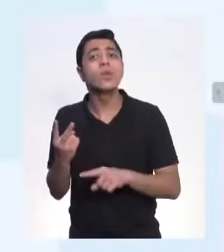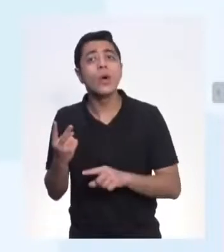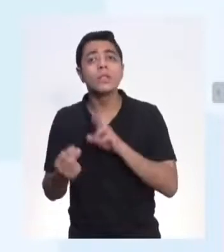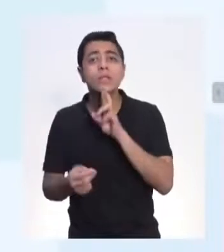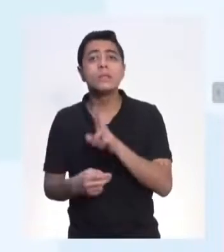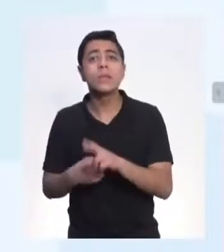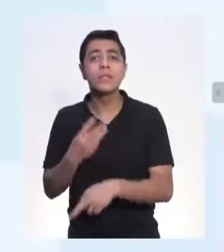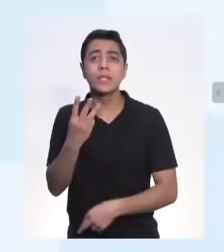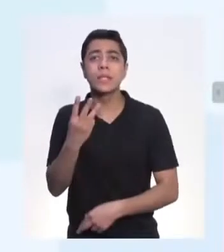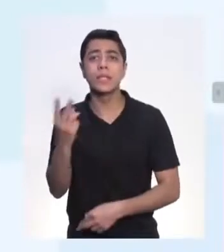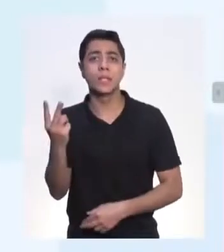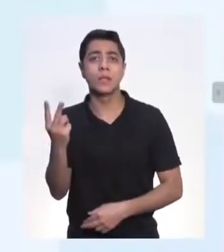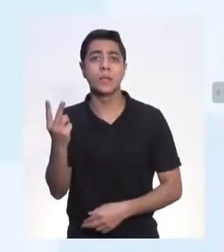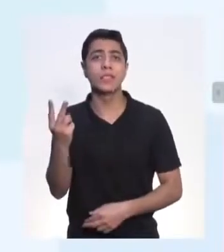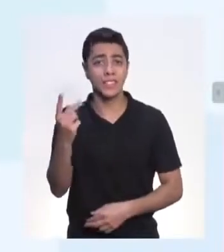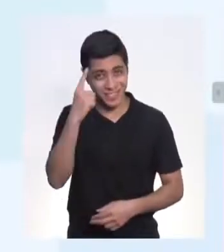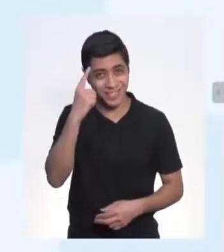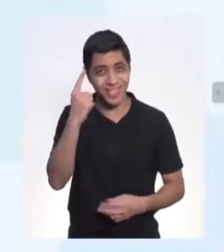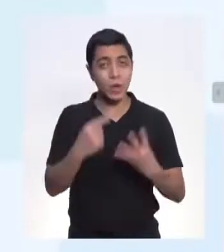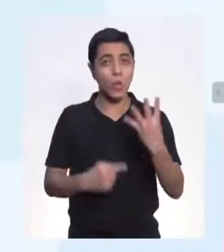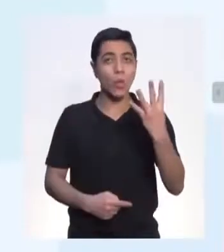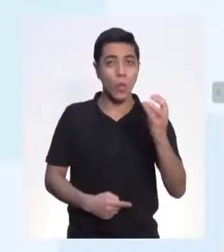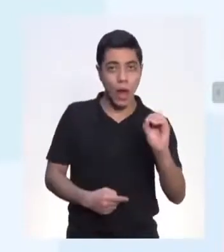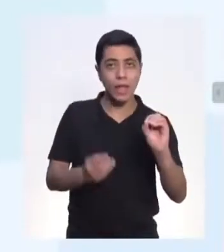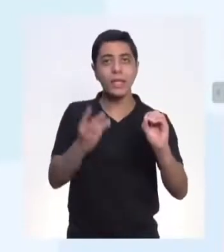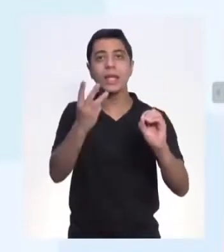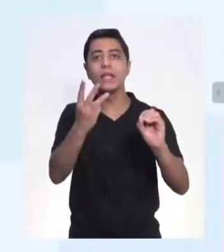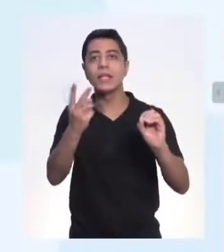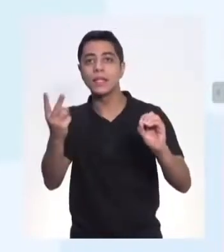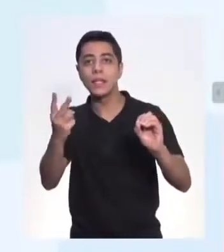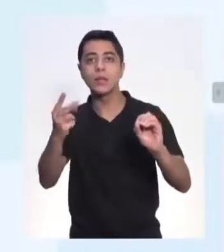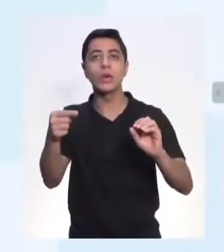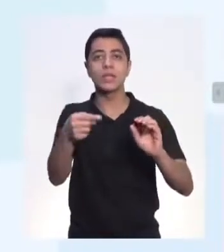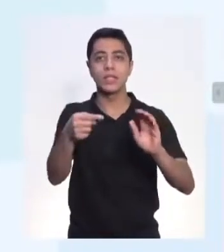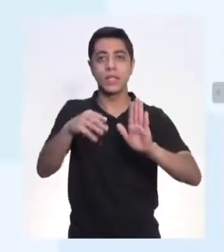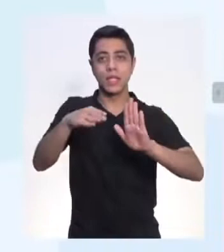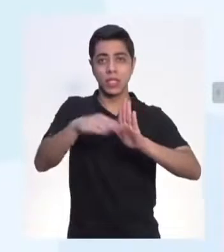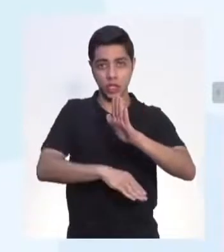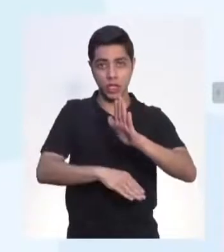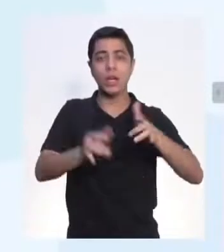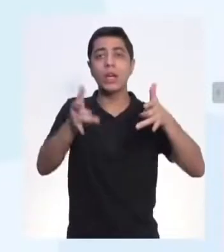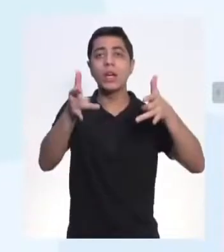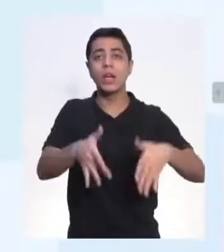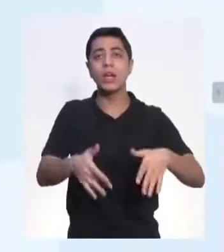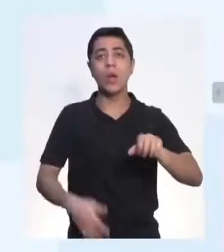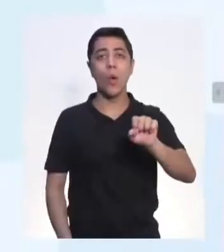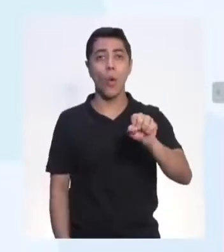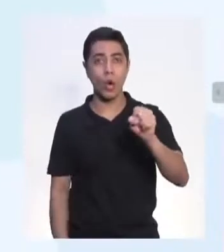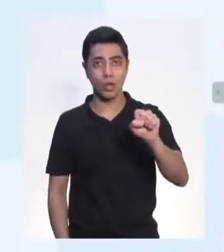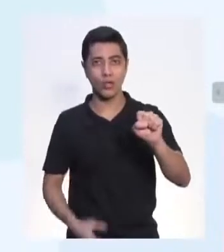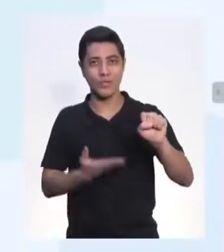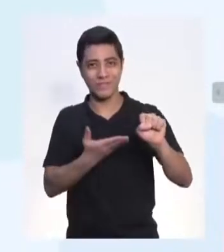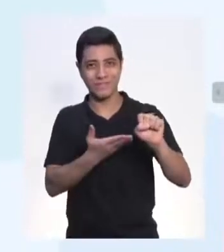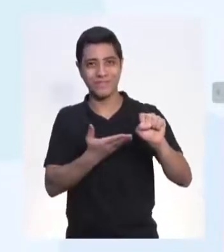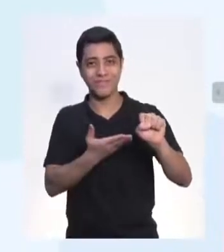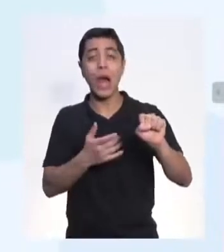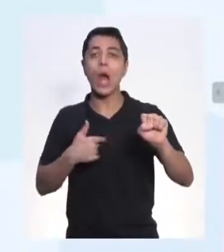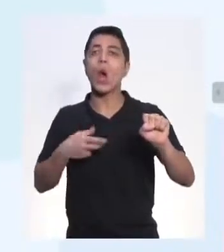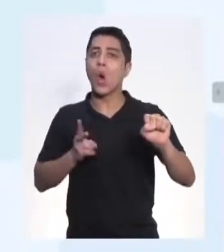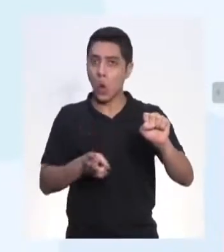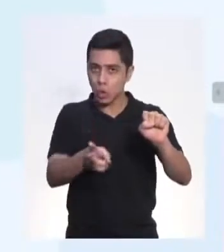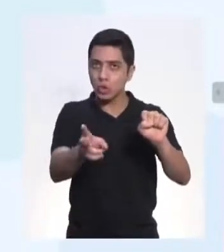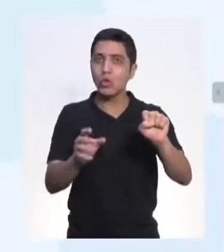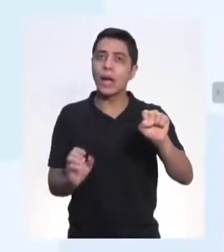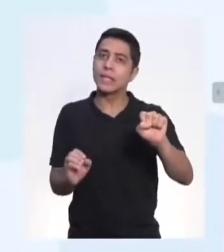32 para chegar no 40, 8. Ótimo. Ainda vou pôr mais um zerinho.